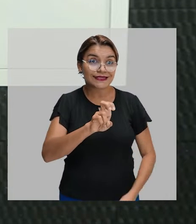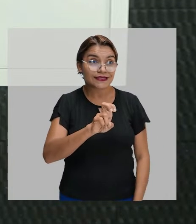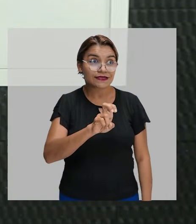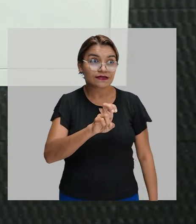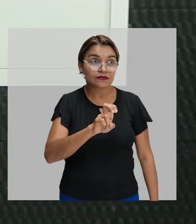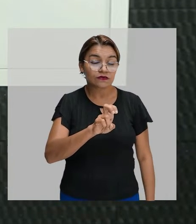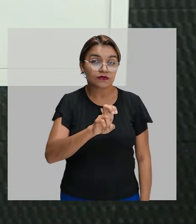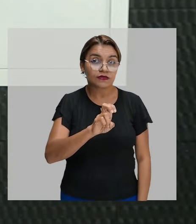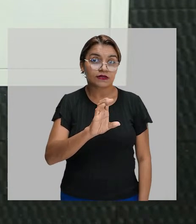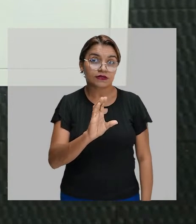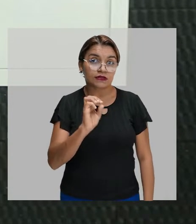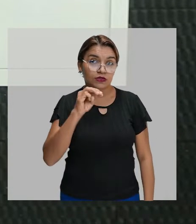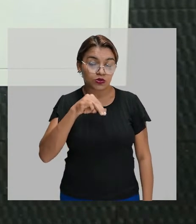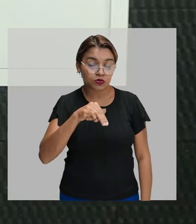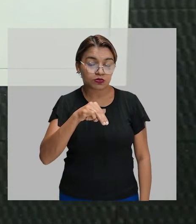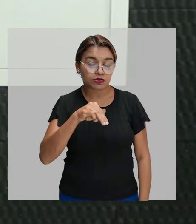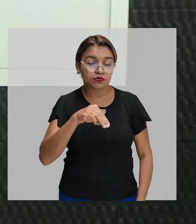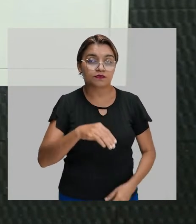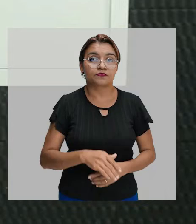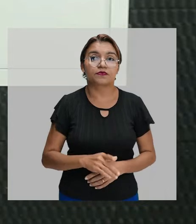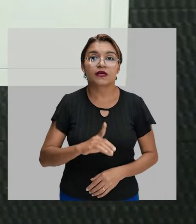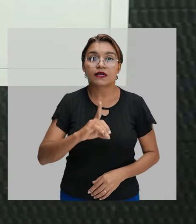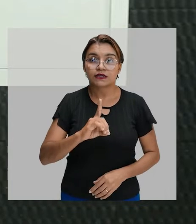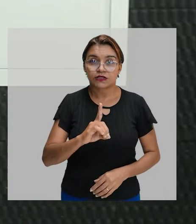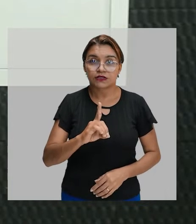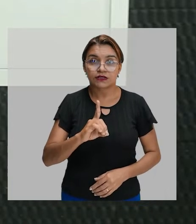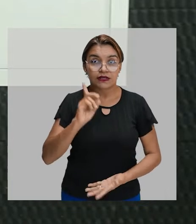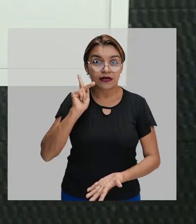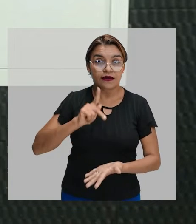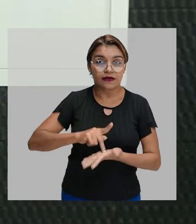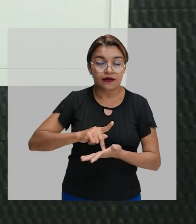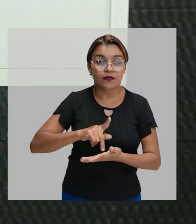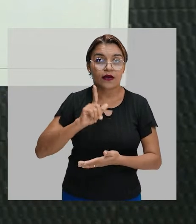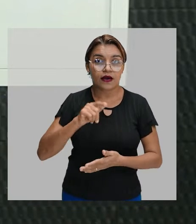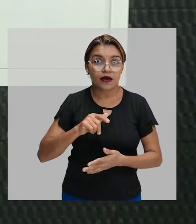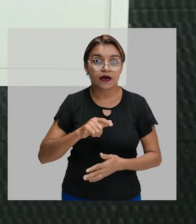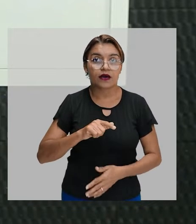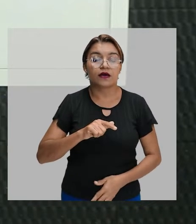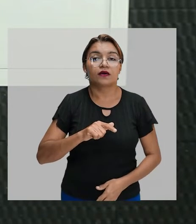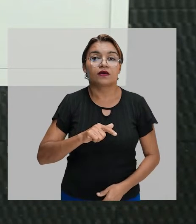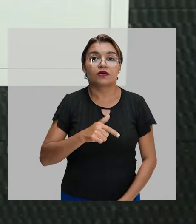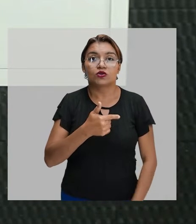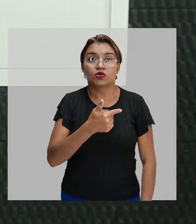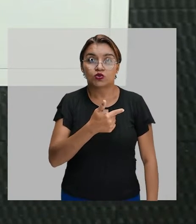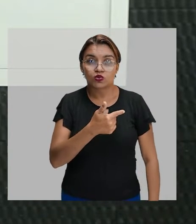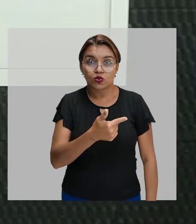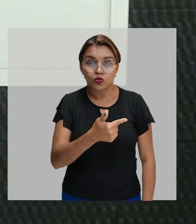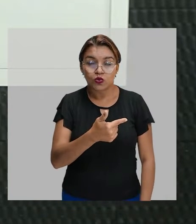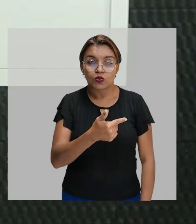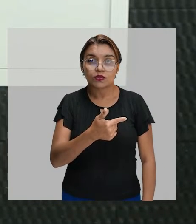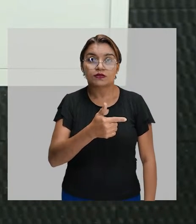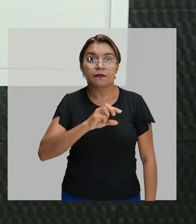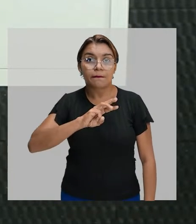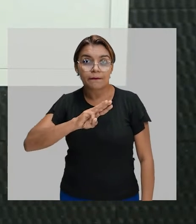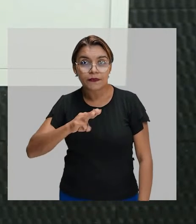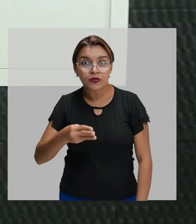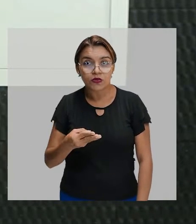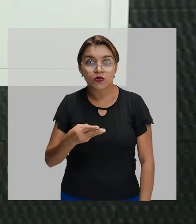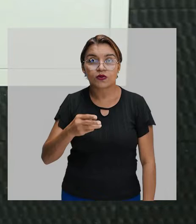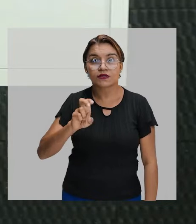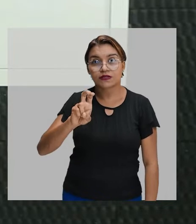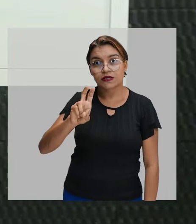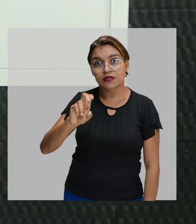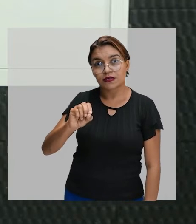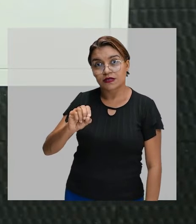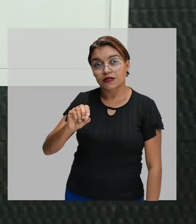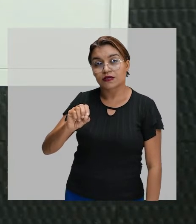5 cm a minha distância real é de 2500000 cm e